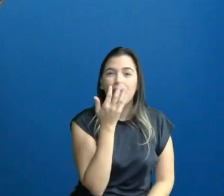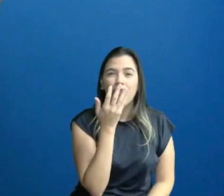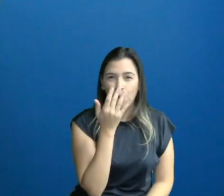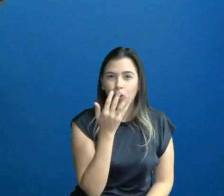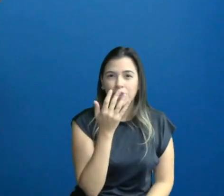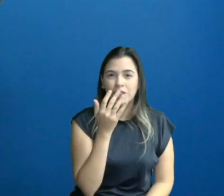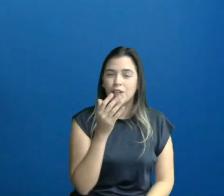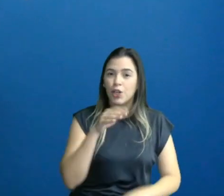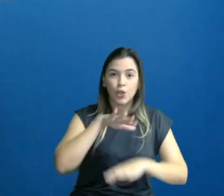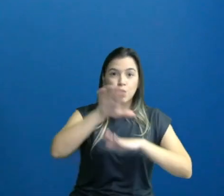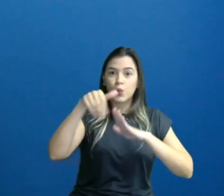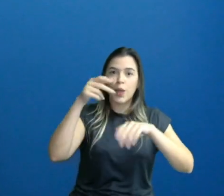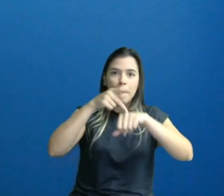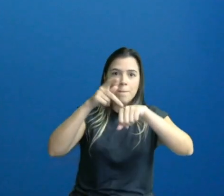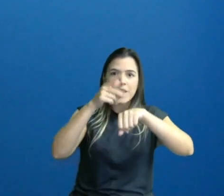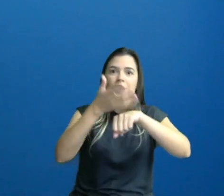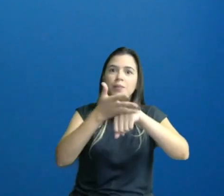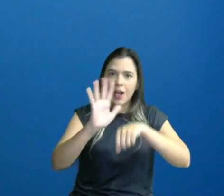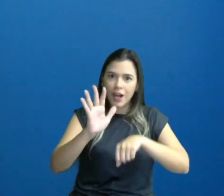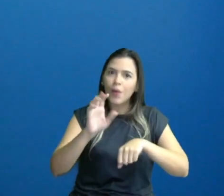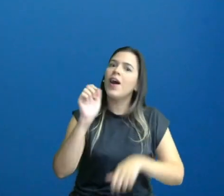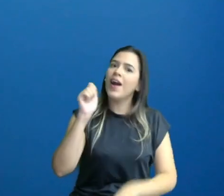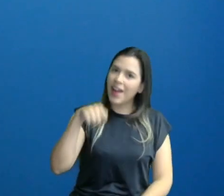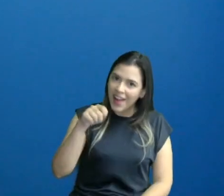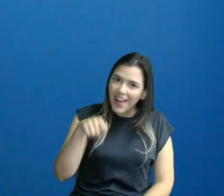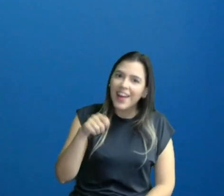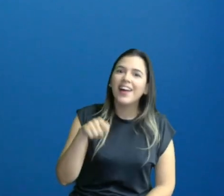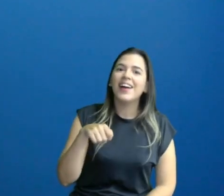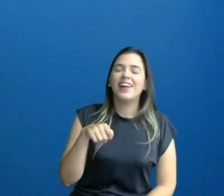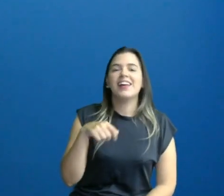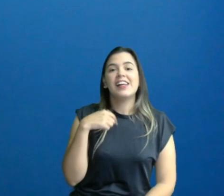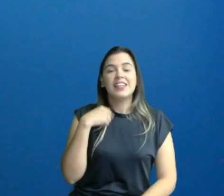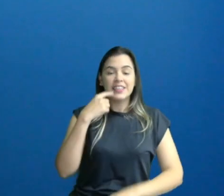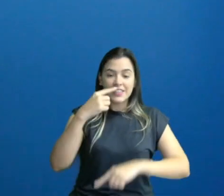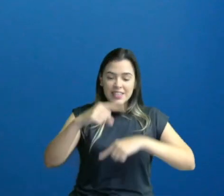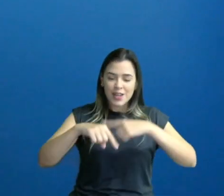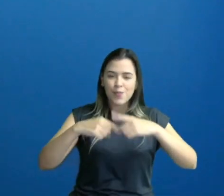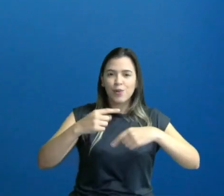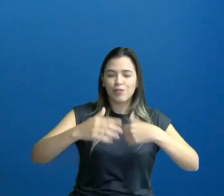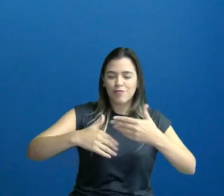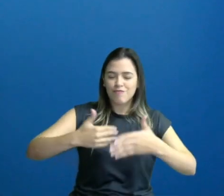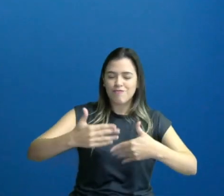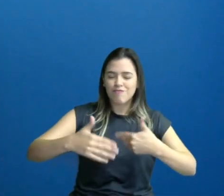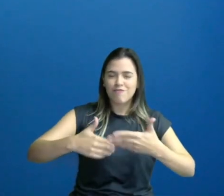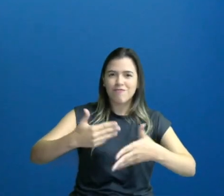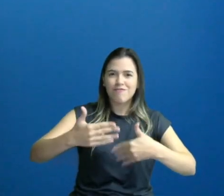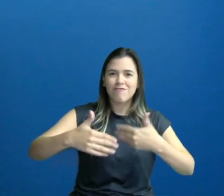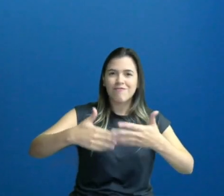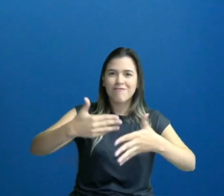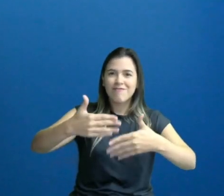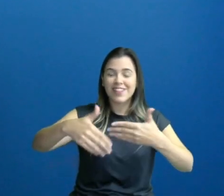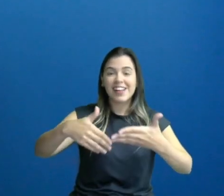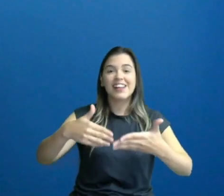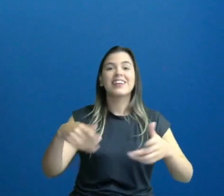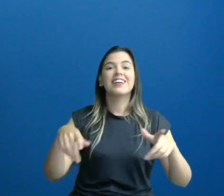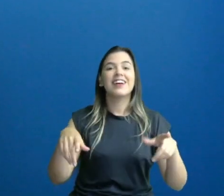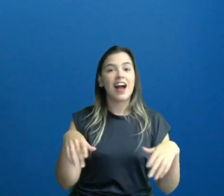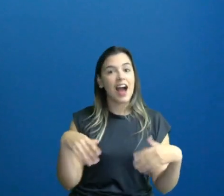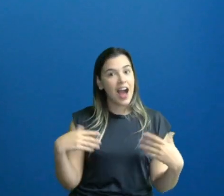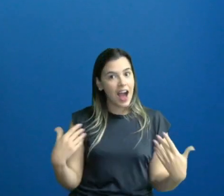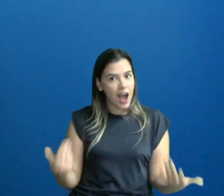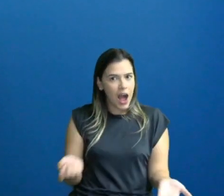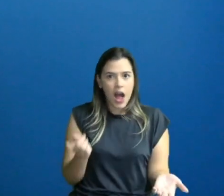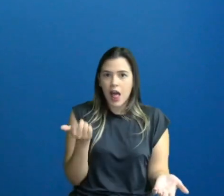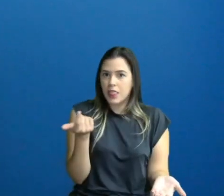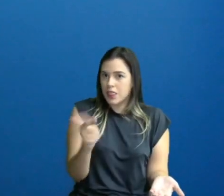cores era tudo preto e branco isso mesmo e depois ó vai evoluindo evoluindo a e também